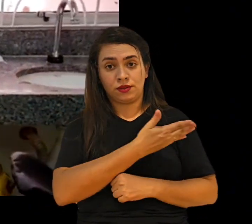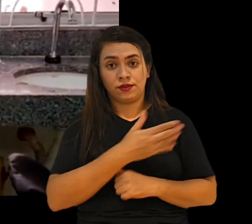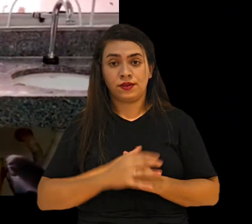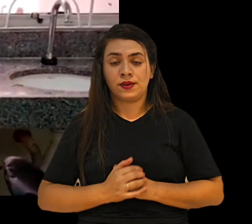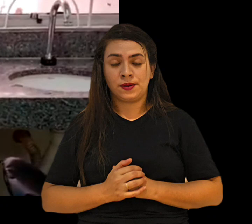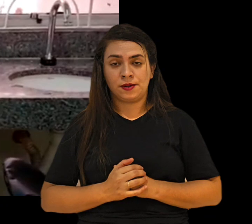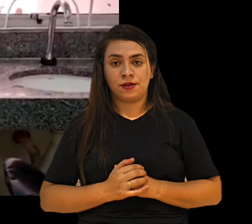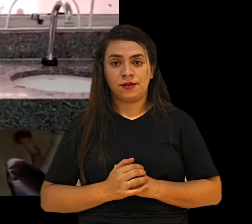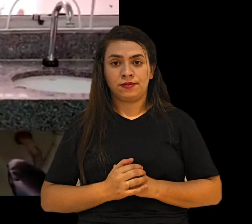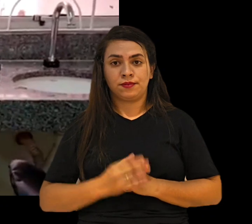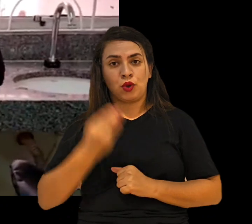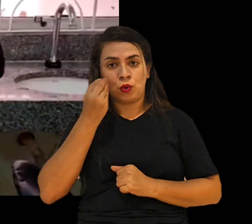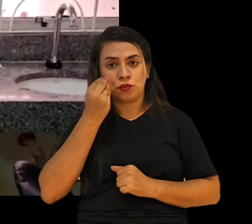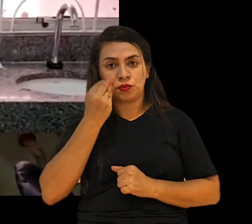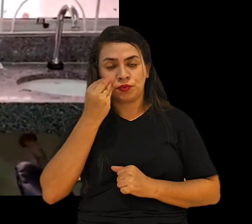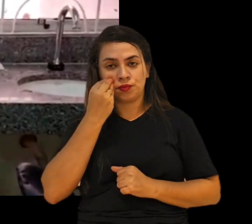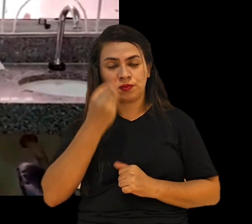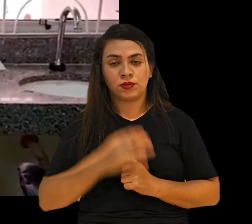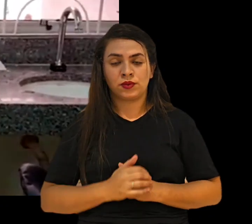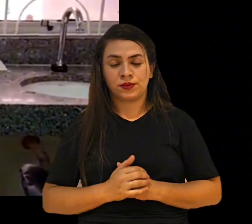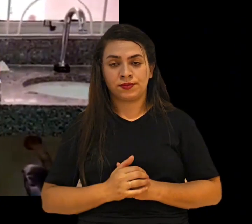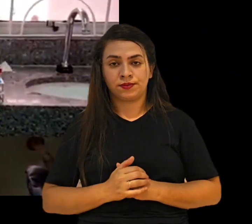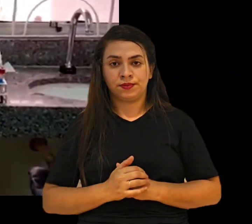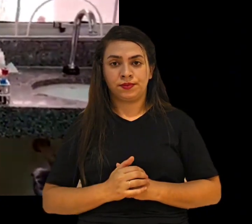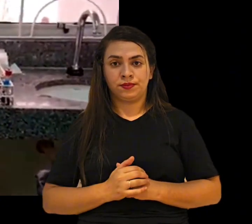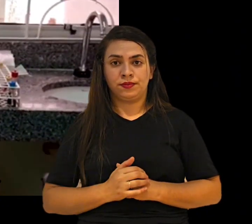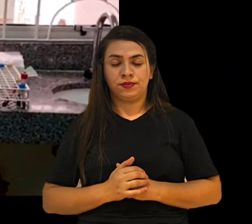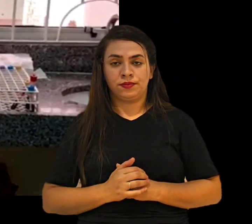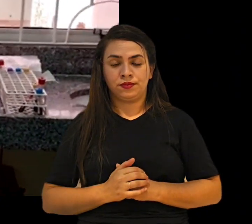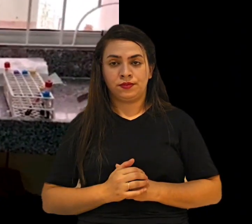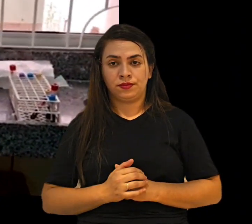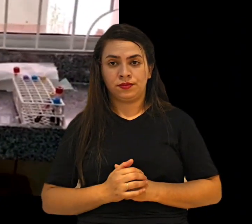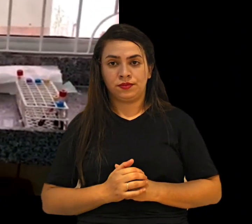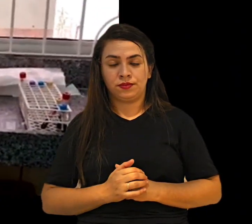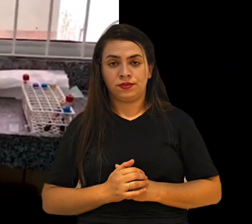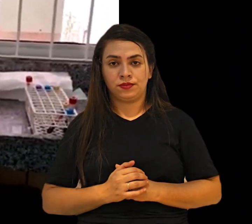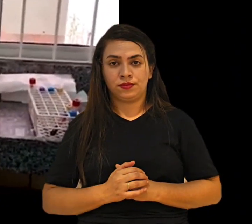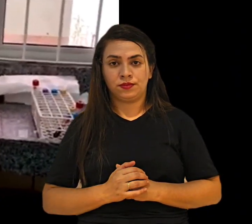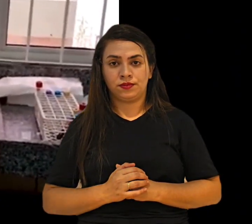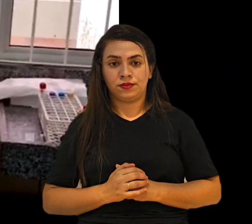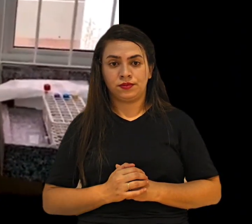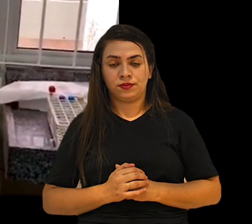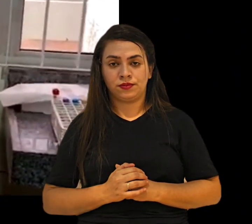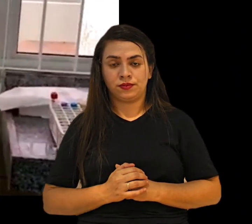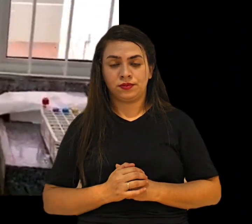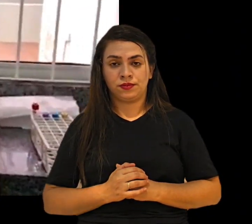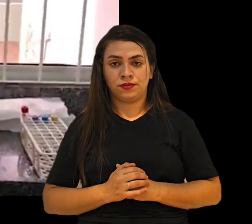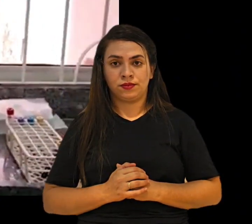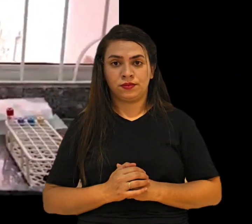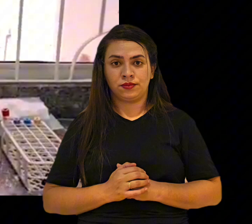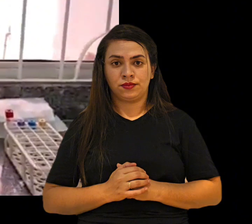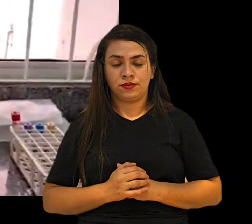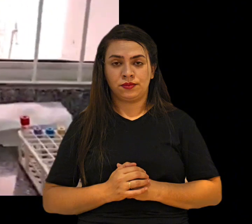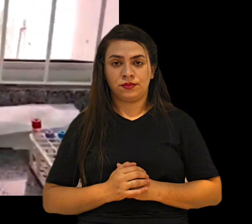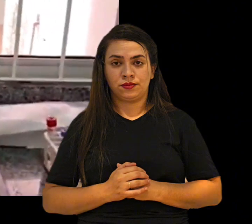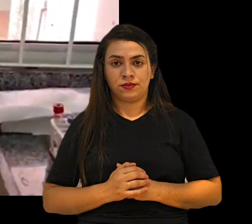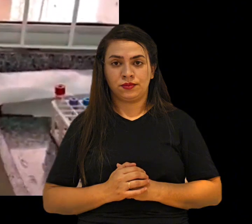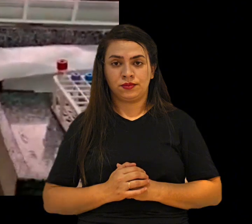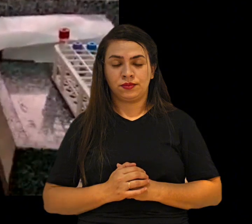adaptadorzinho. Mas aqui a gente vai tentar fazer por ele. Então a gente coloca aqui.